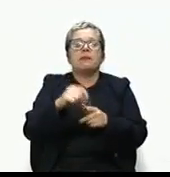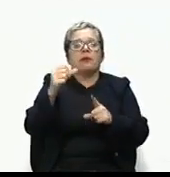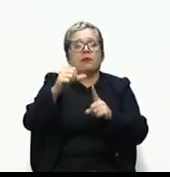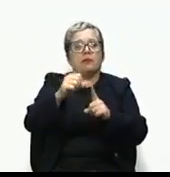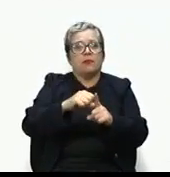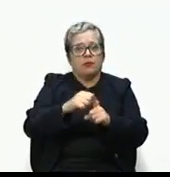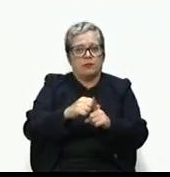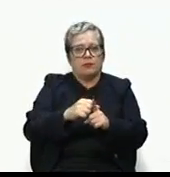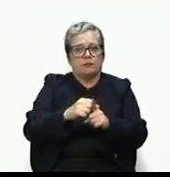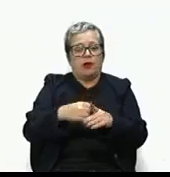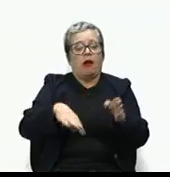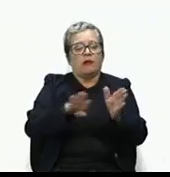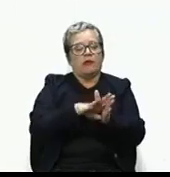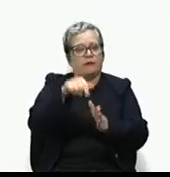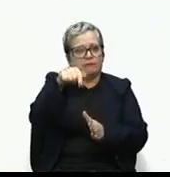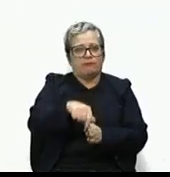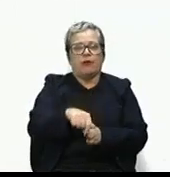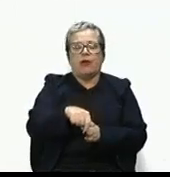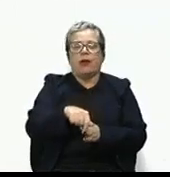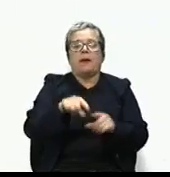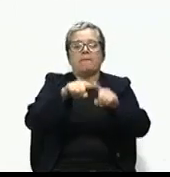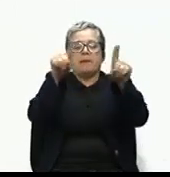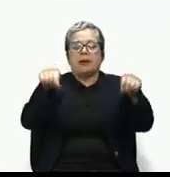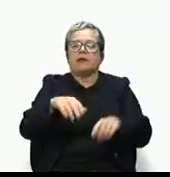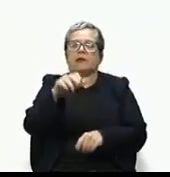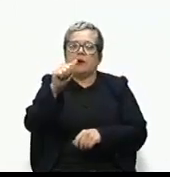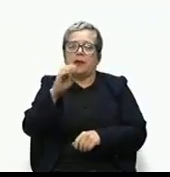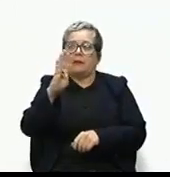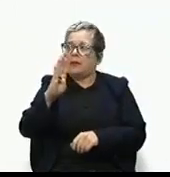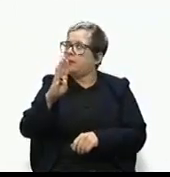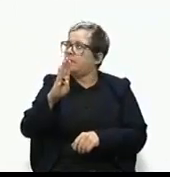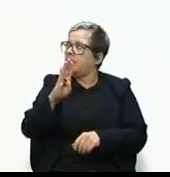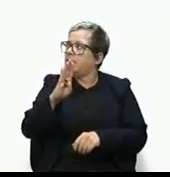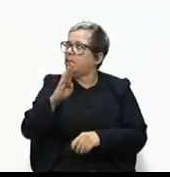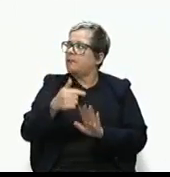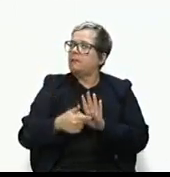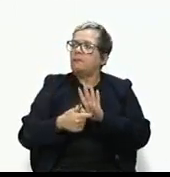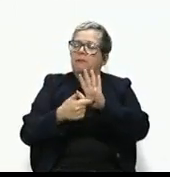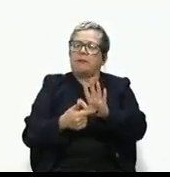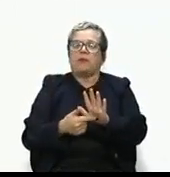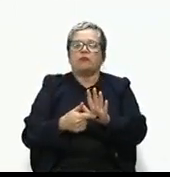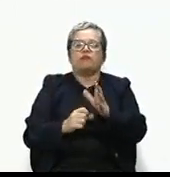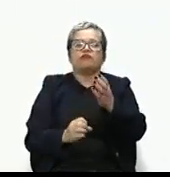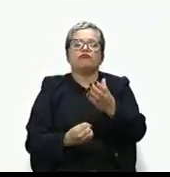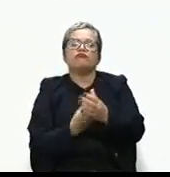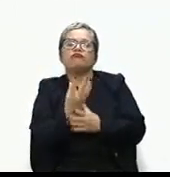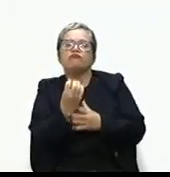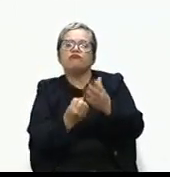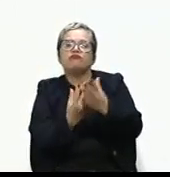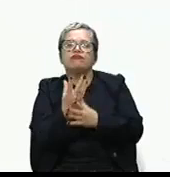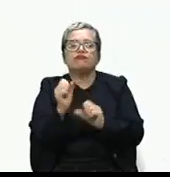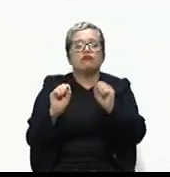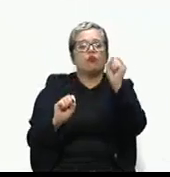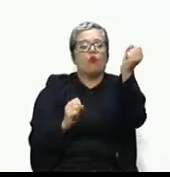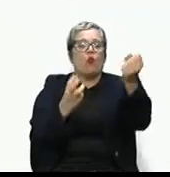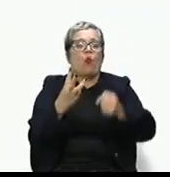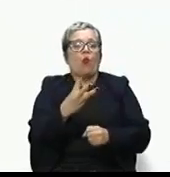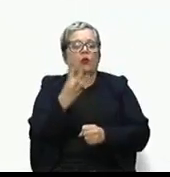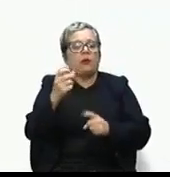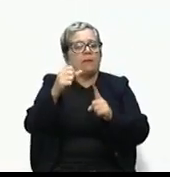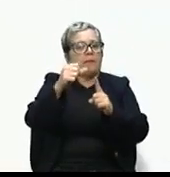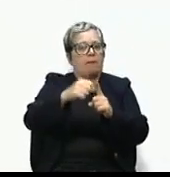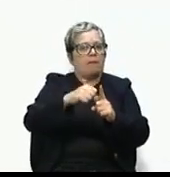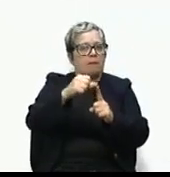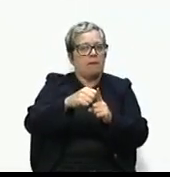sua instalação. As matrizes A e B seguintes apresentam a produção dessas fábricas nesses 3